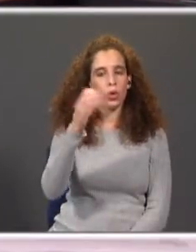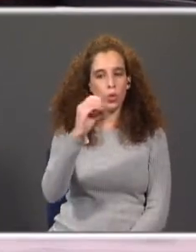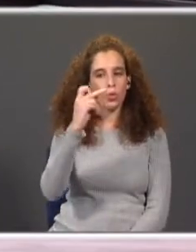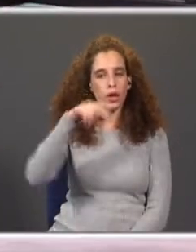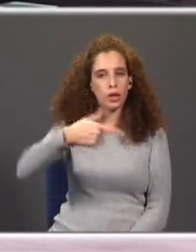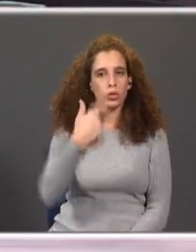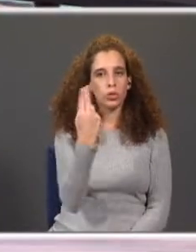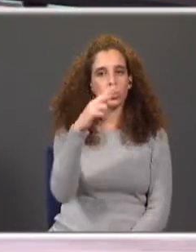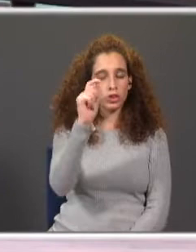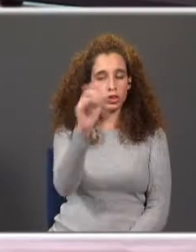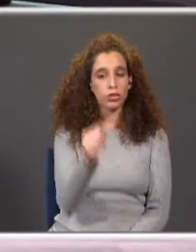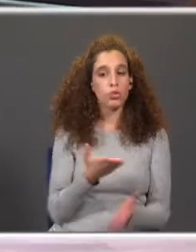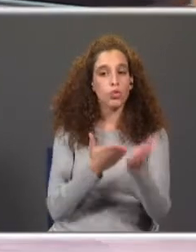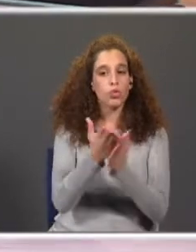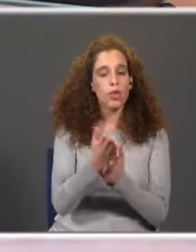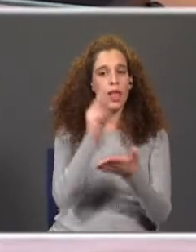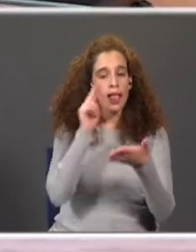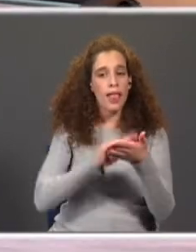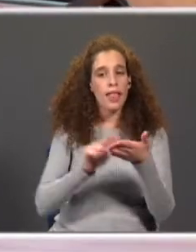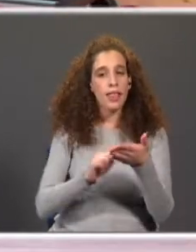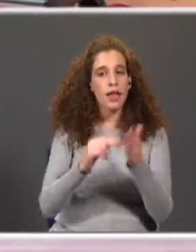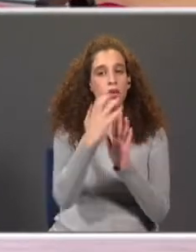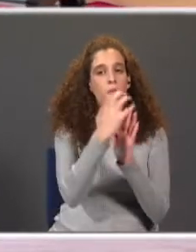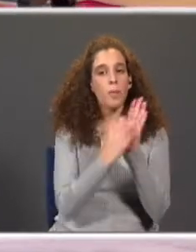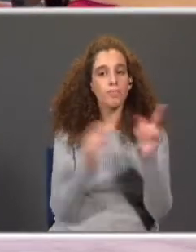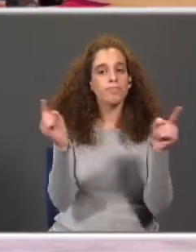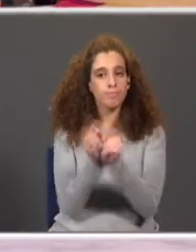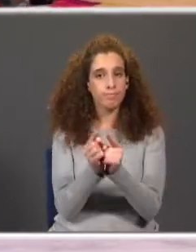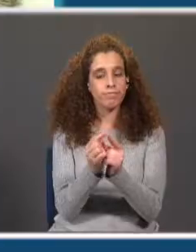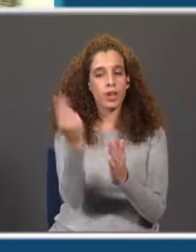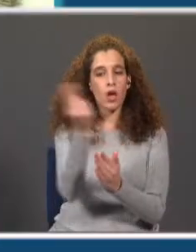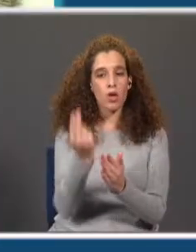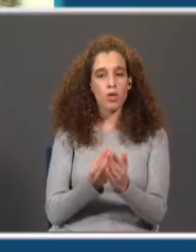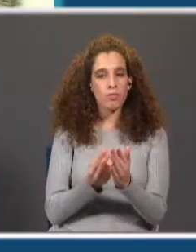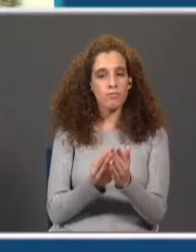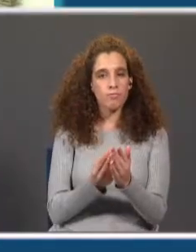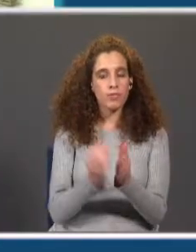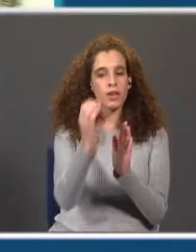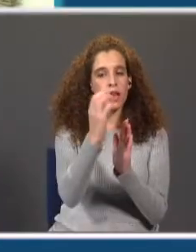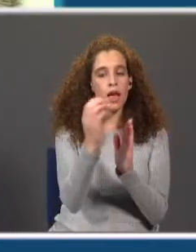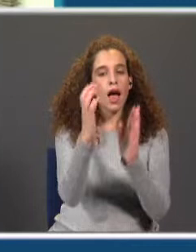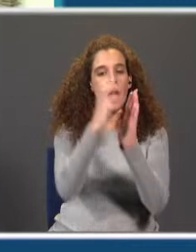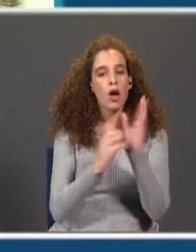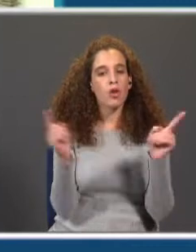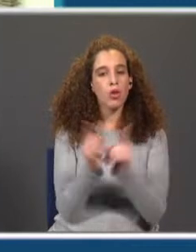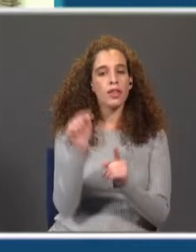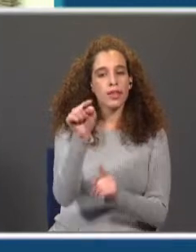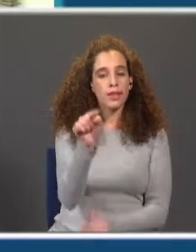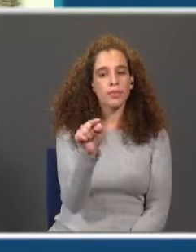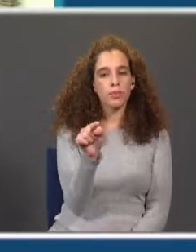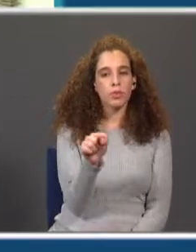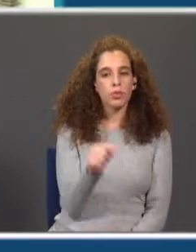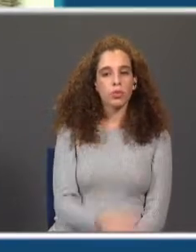uma crónica de Lobo Antunes, O Elogio do Subúrbio. A ilustrar essa crónica temos ali um mural acerca do qual vamos ver